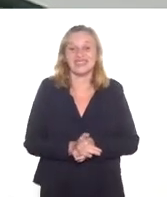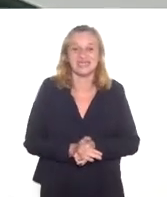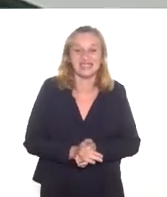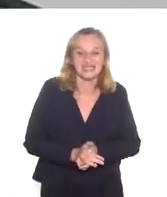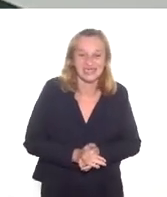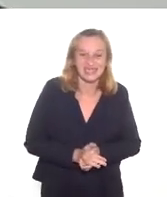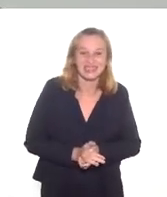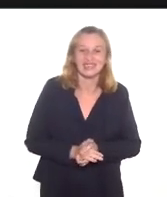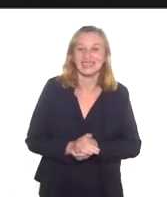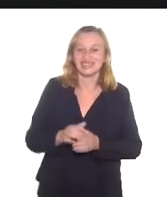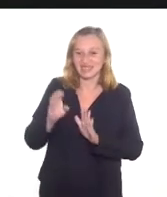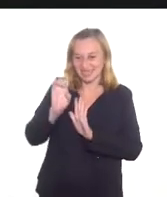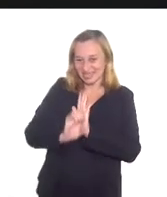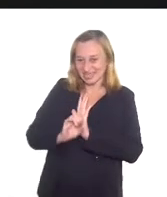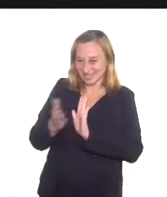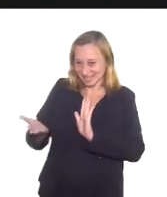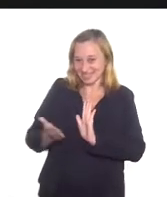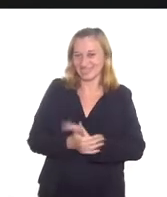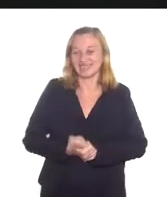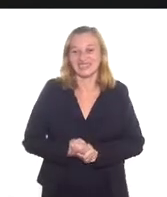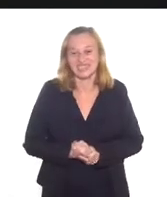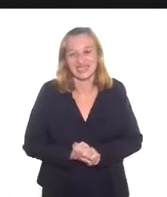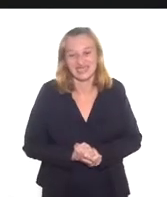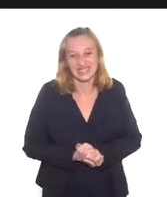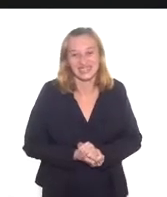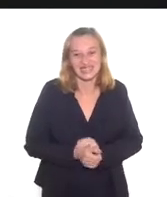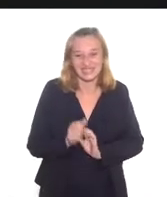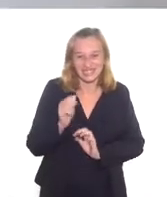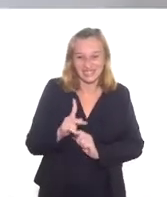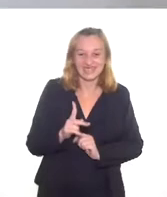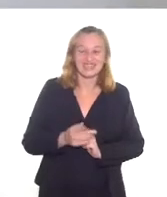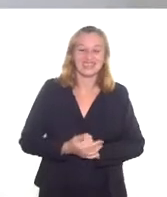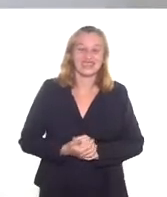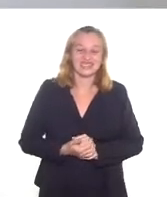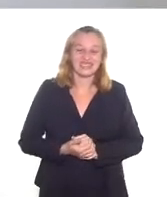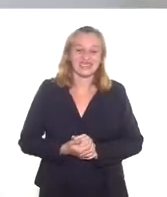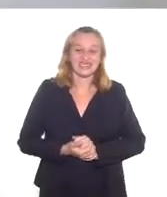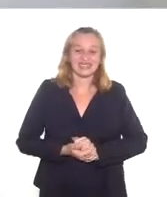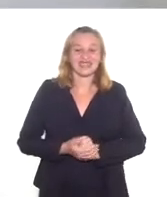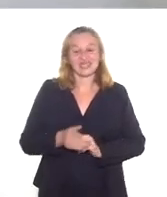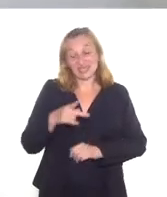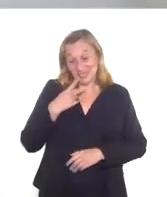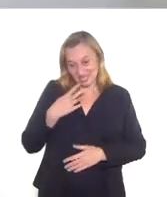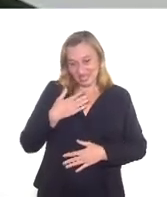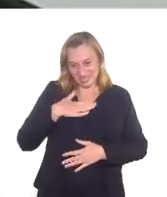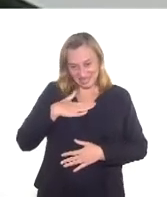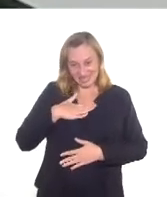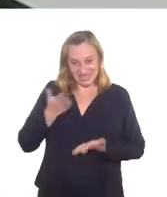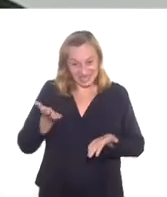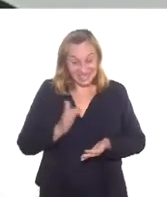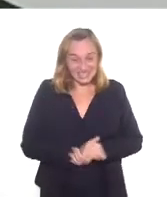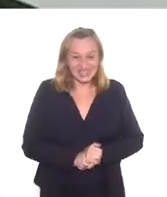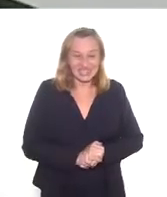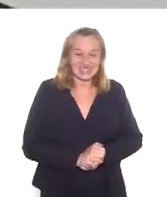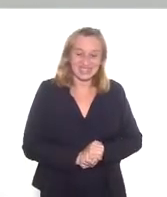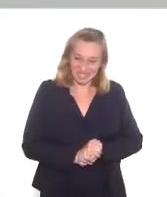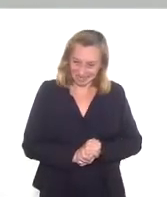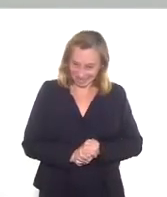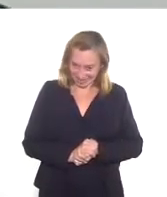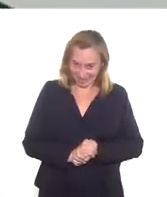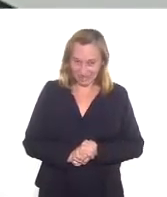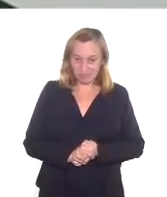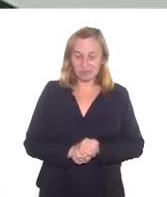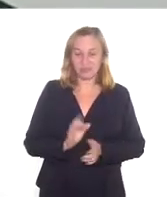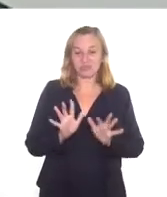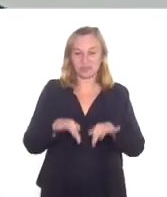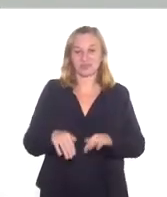dependência, só não pode ser departamento. Ok, com cautela, vamos a cautelamento. Agora eu escrevi. Presidente, pedindo